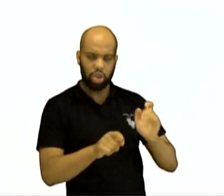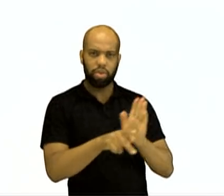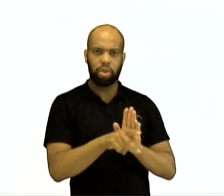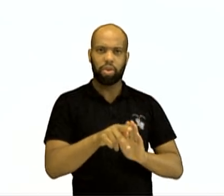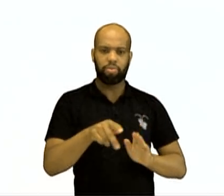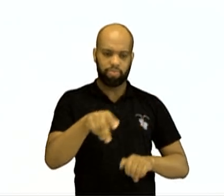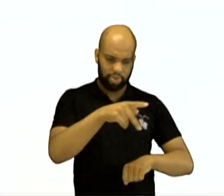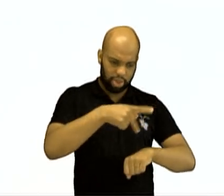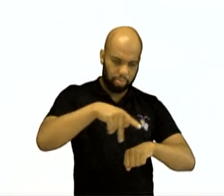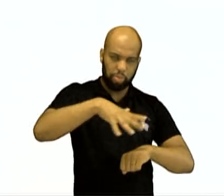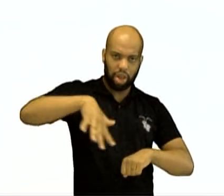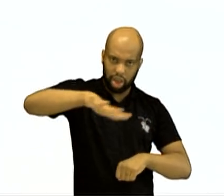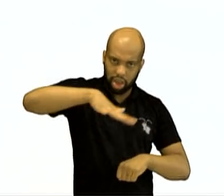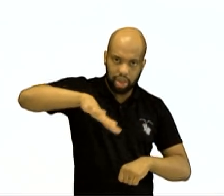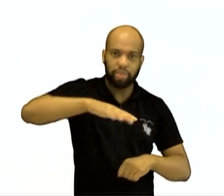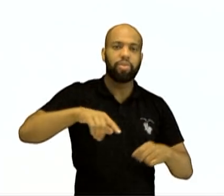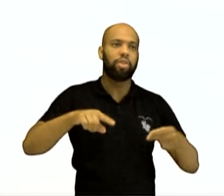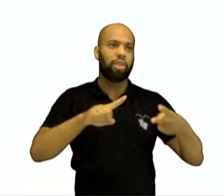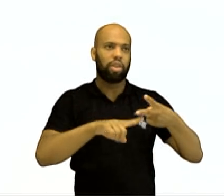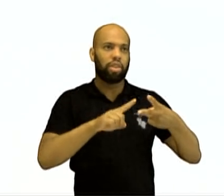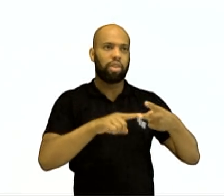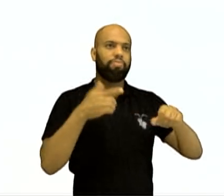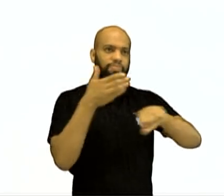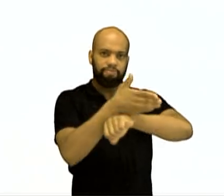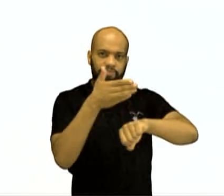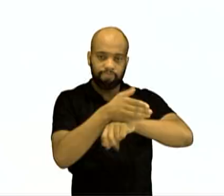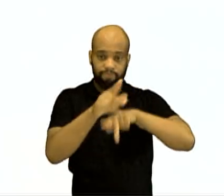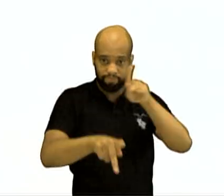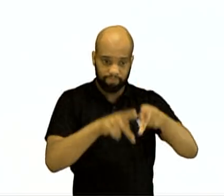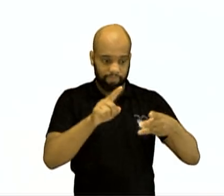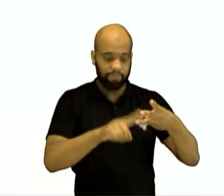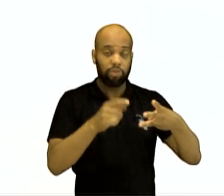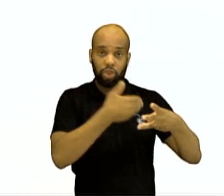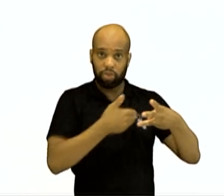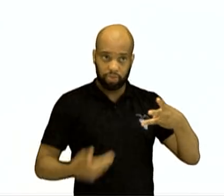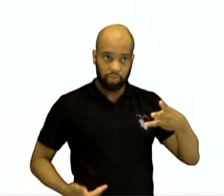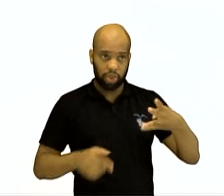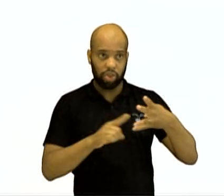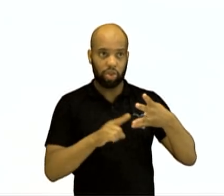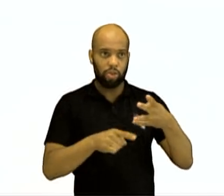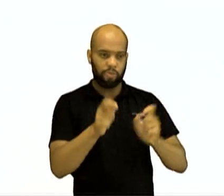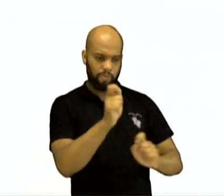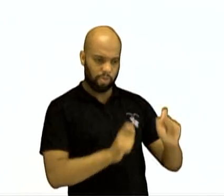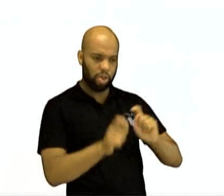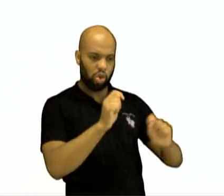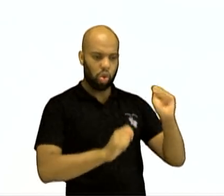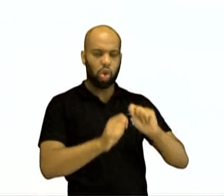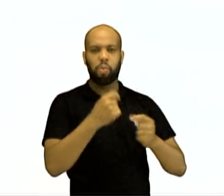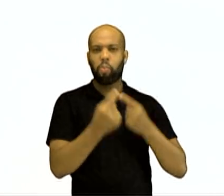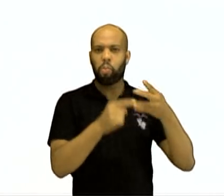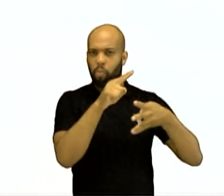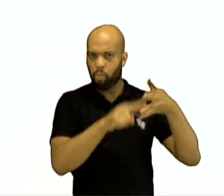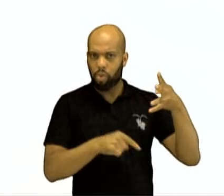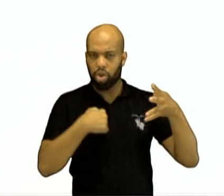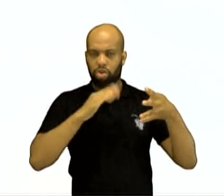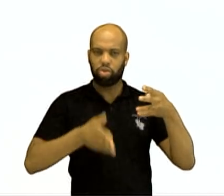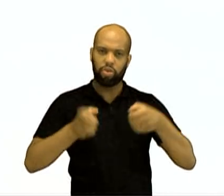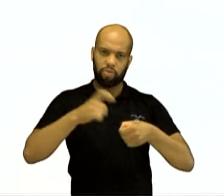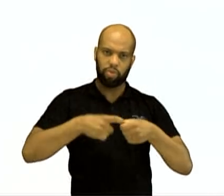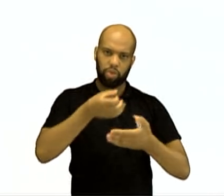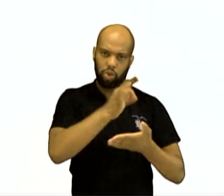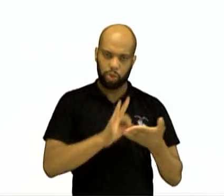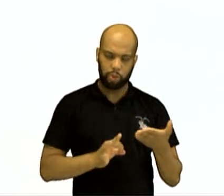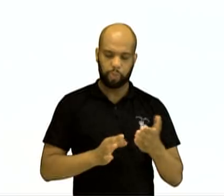de participação popular, letra B, de governo, letra C, ou de controle econômico, letra D. A gente já volta para corrigir.